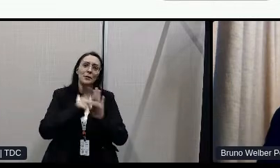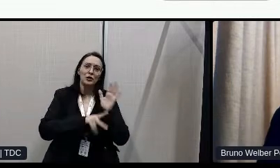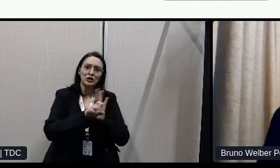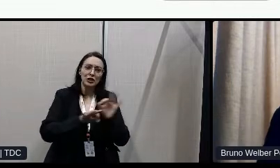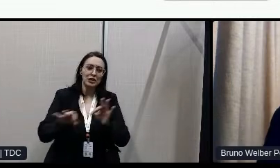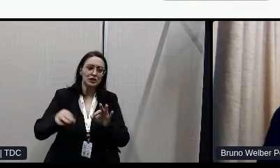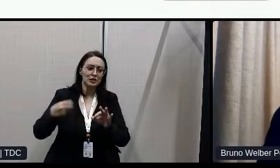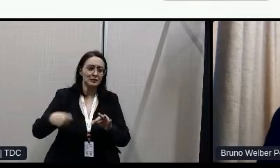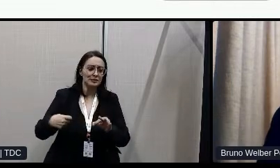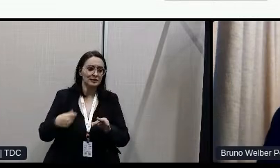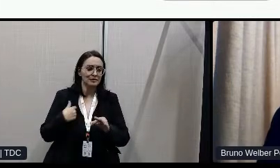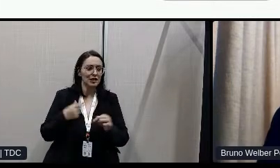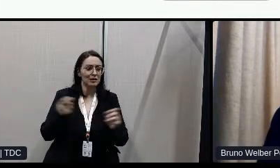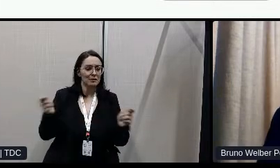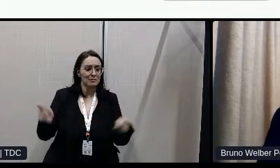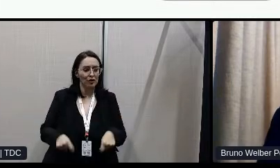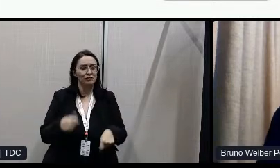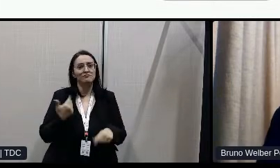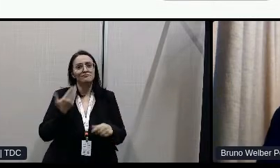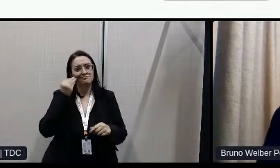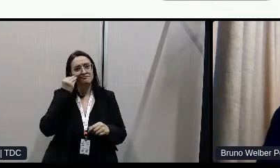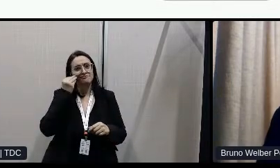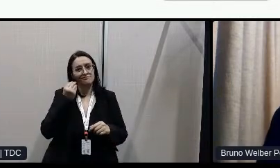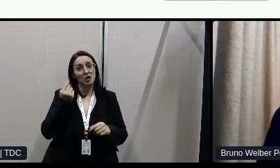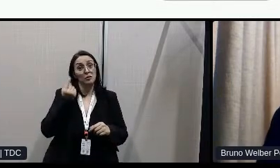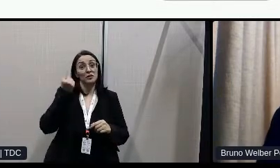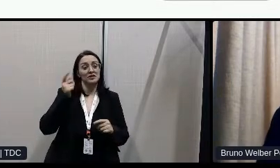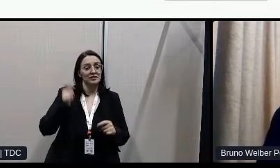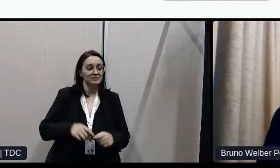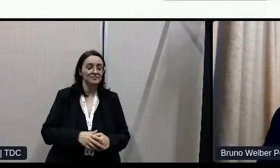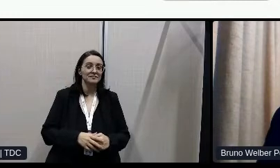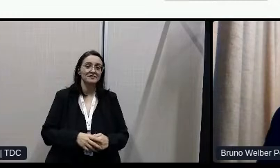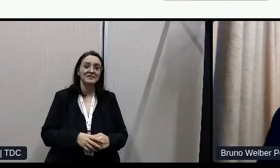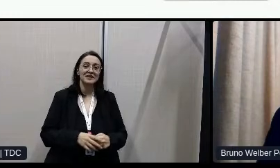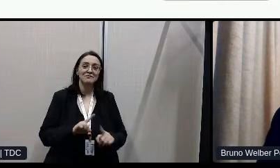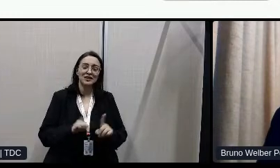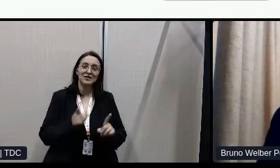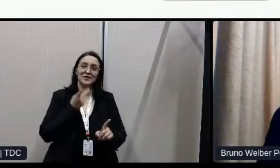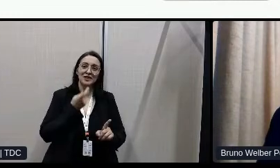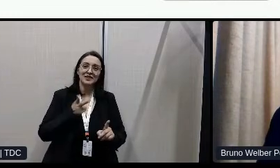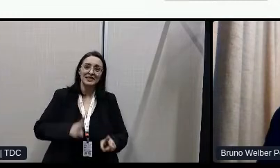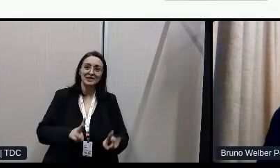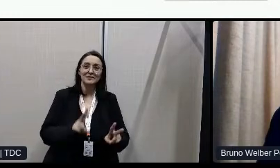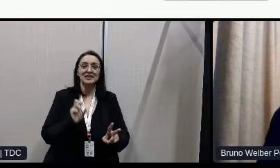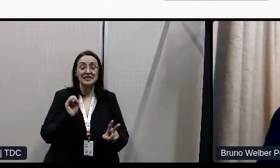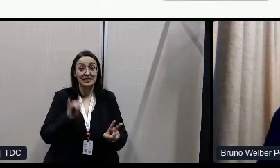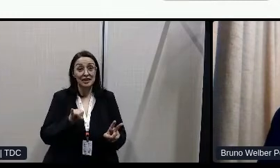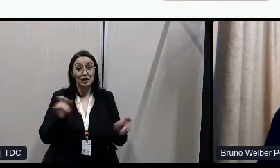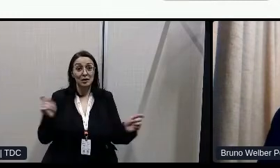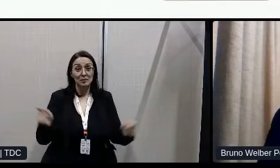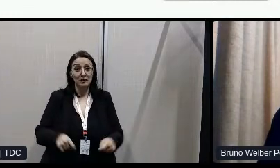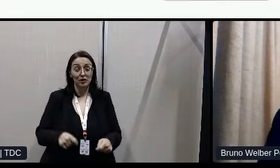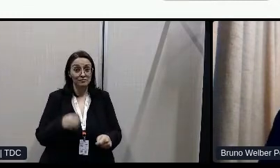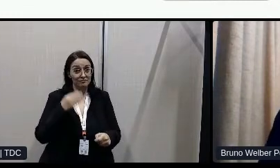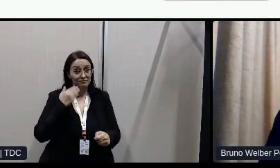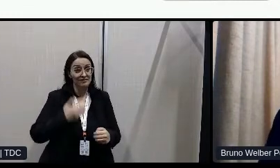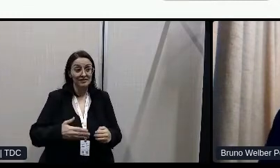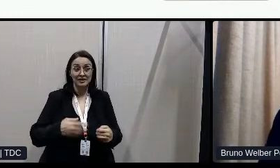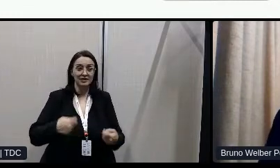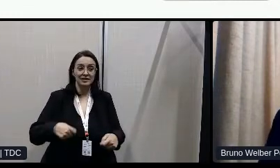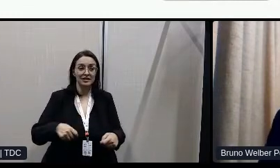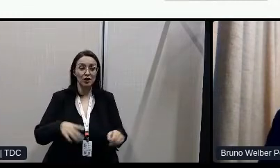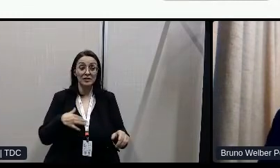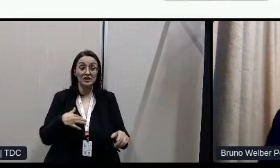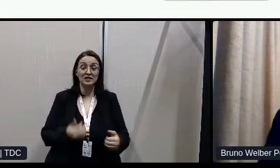necessidade, possa ser despriorizado. Mas, como eu sempre falo, se podemos testar, devemos testar.